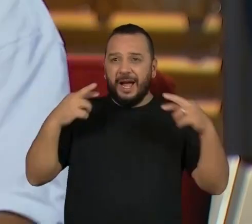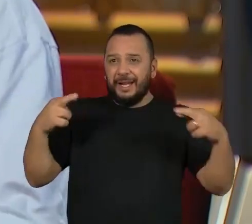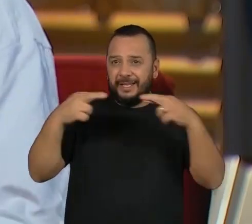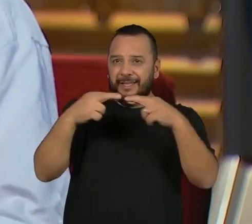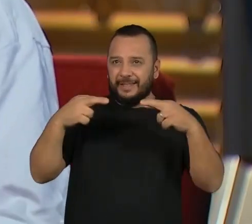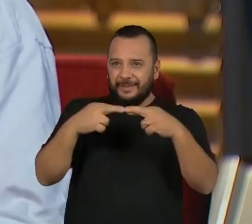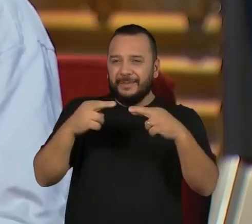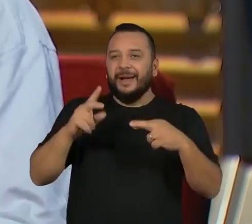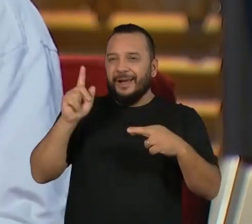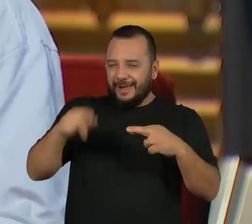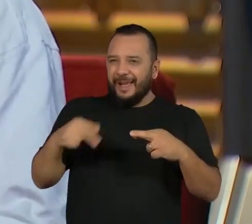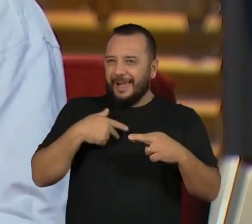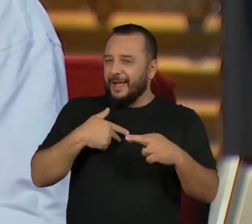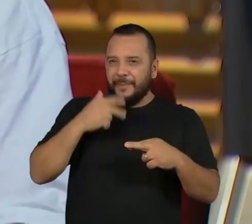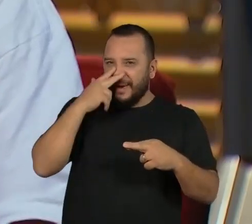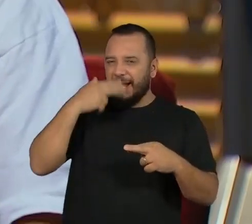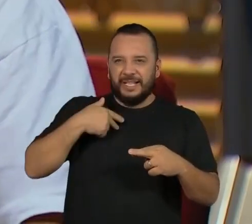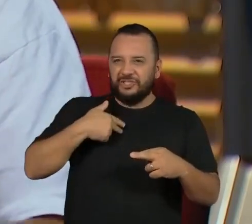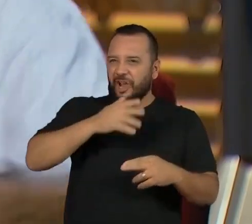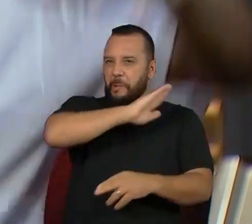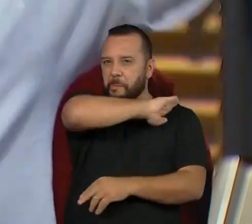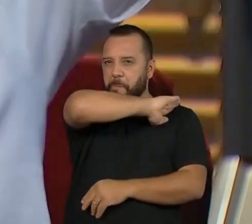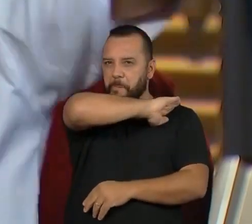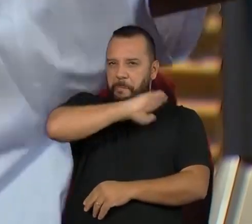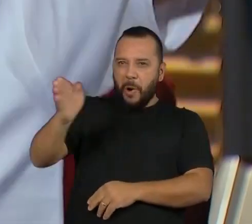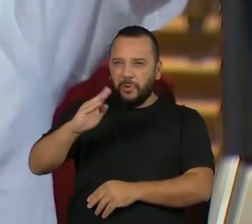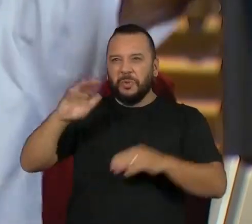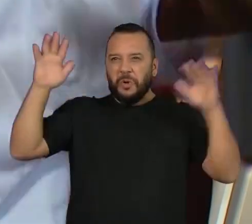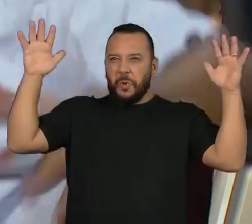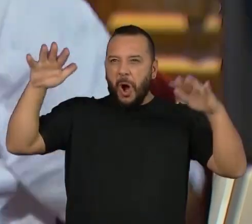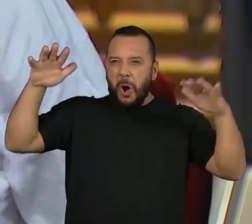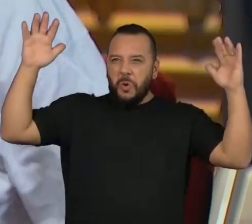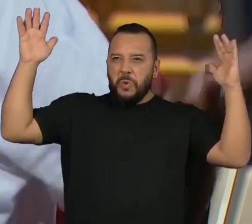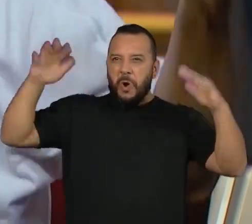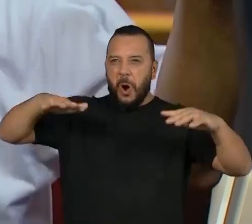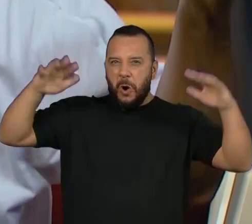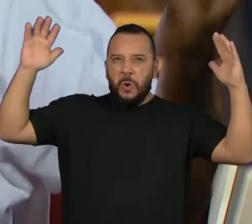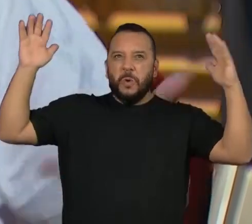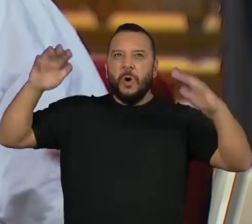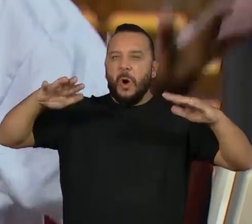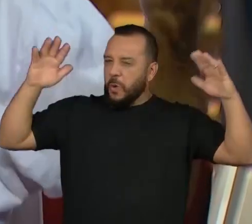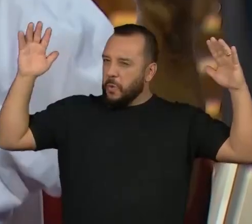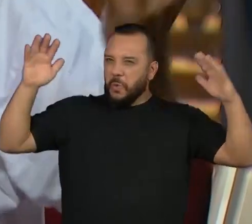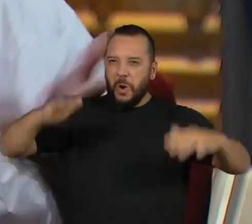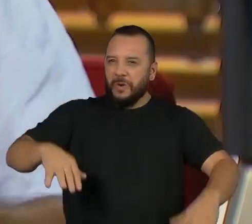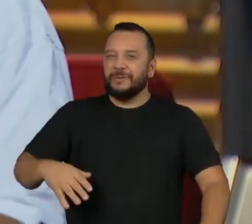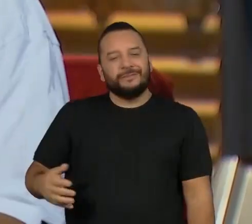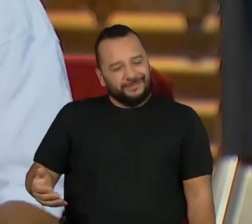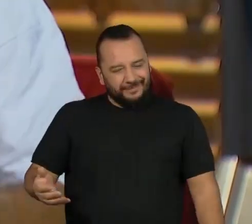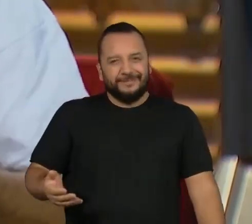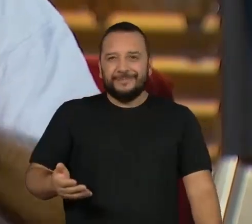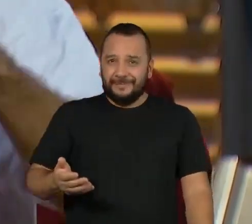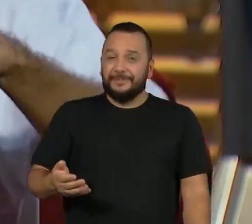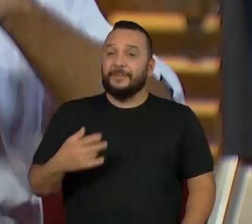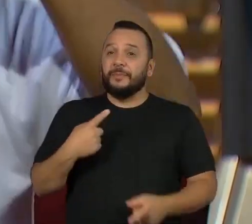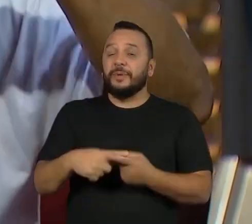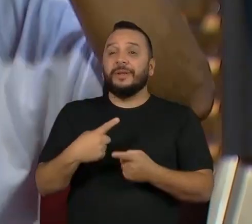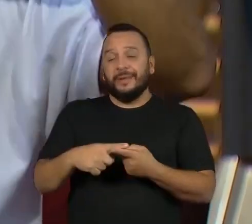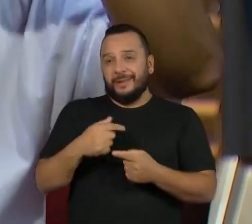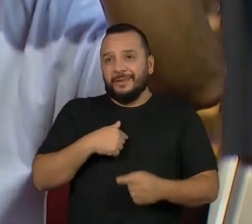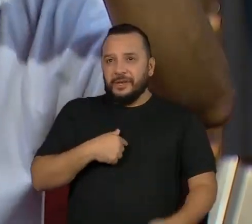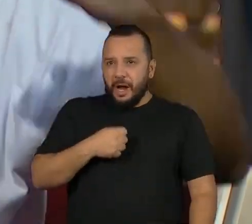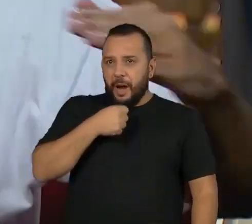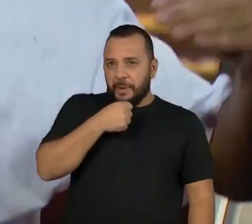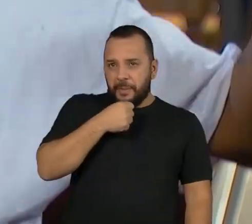é chado de f a todo mundo vem que aquase né o ponto alto assim porque o m faz a